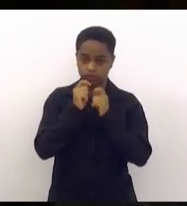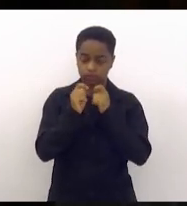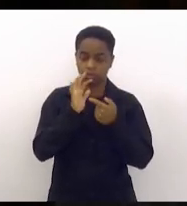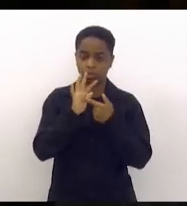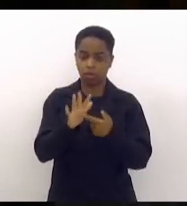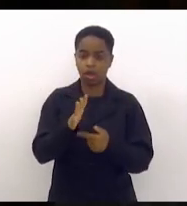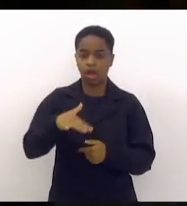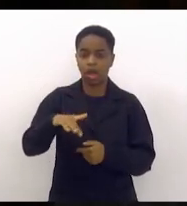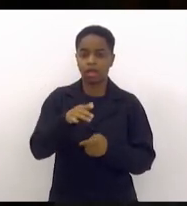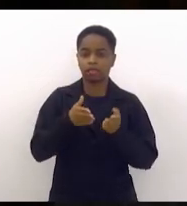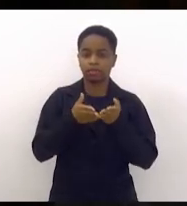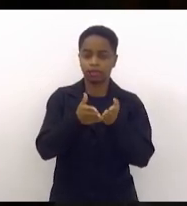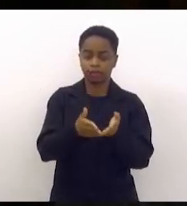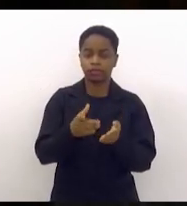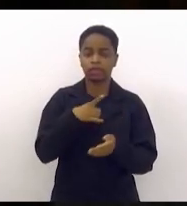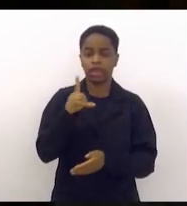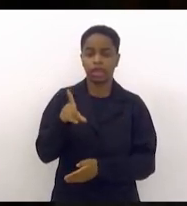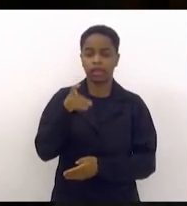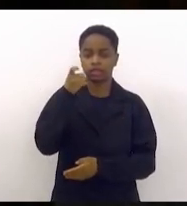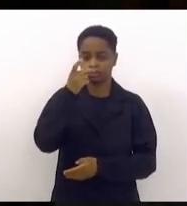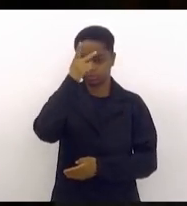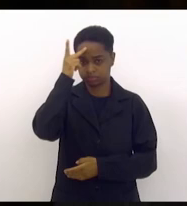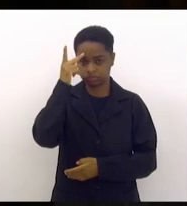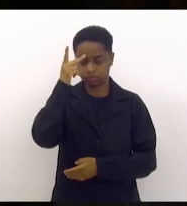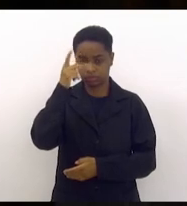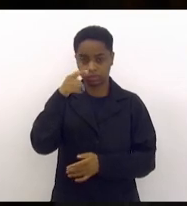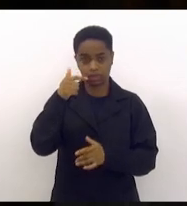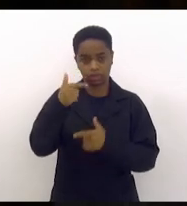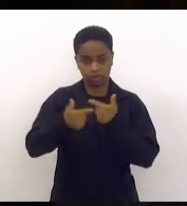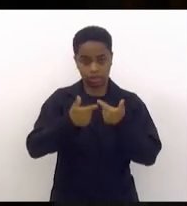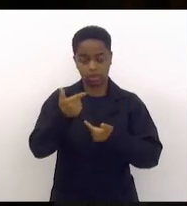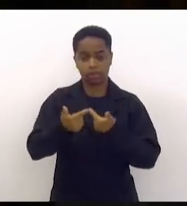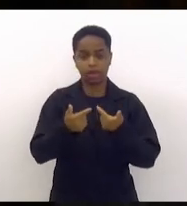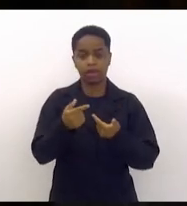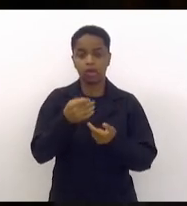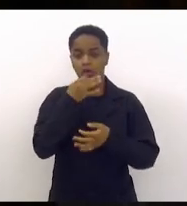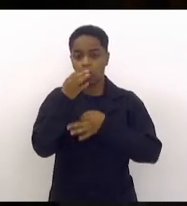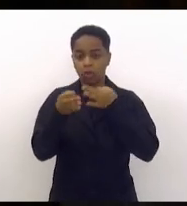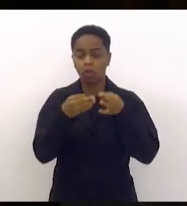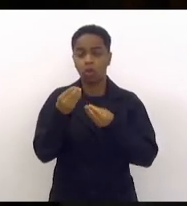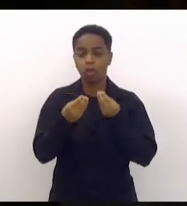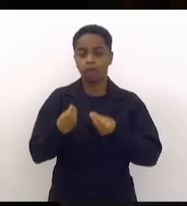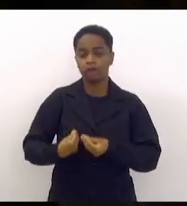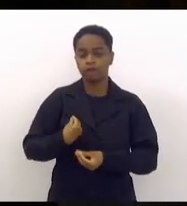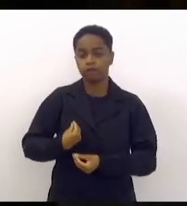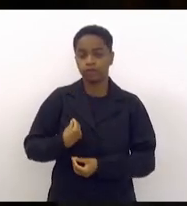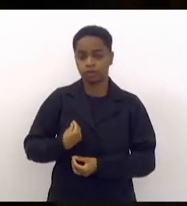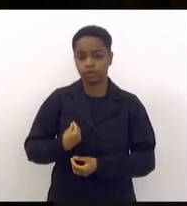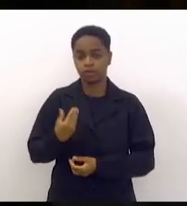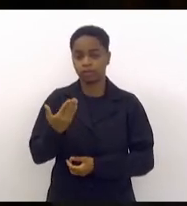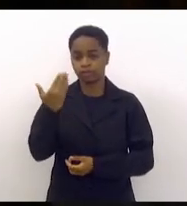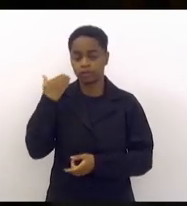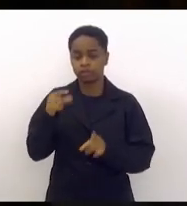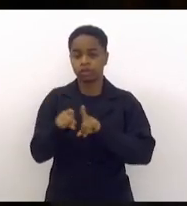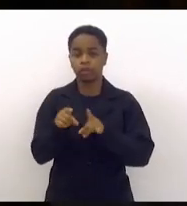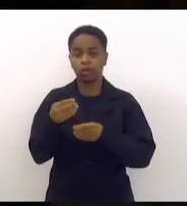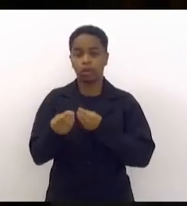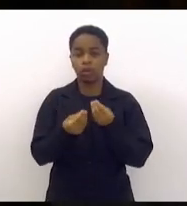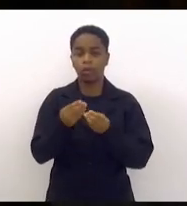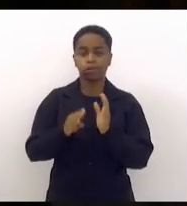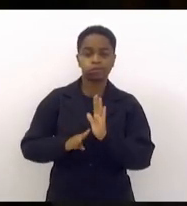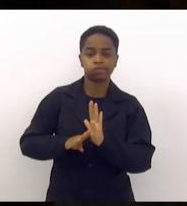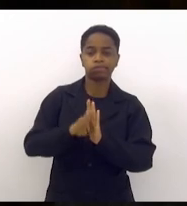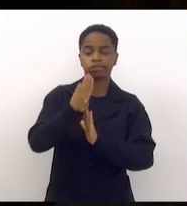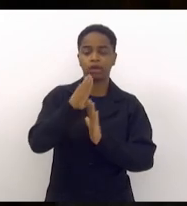série de empregados ex-empregados da indústria comentando sobre a vida que levavam o progresso que tiveram o progresso